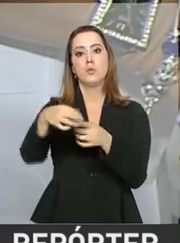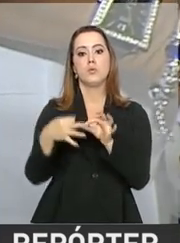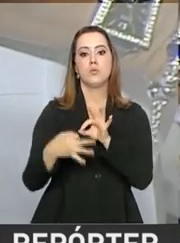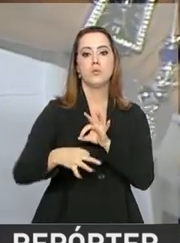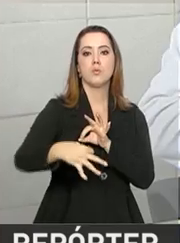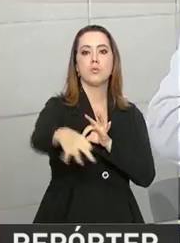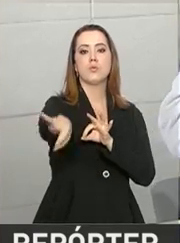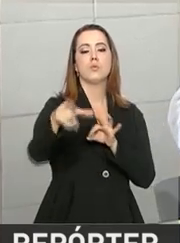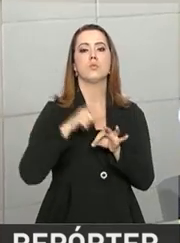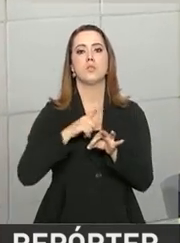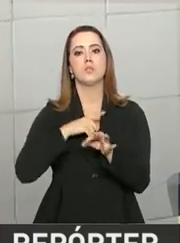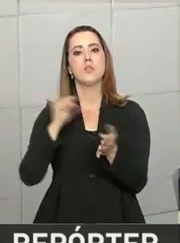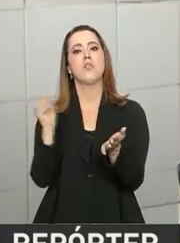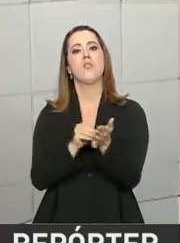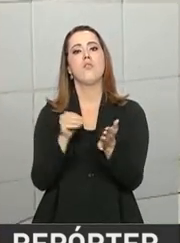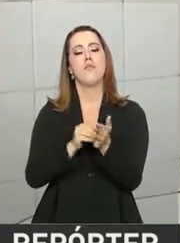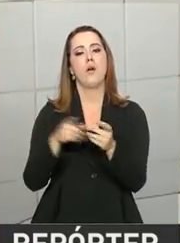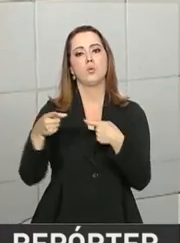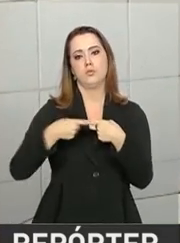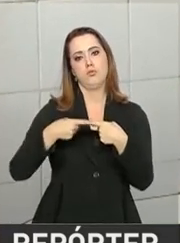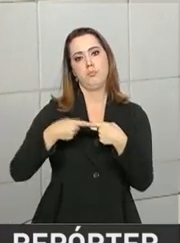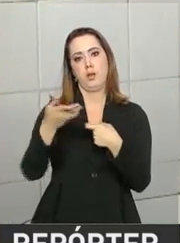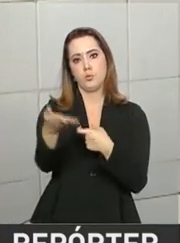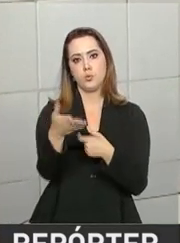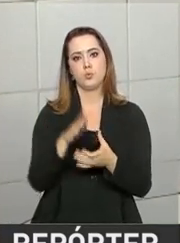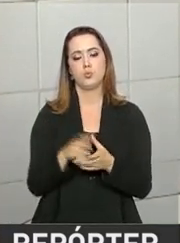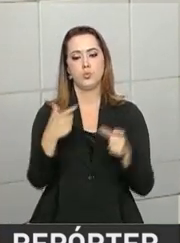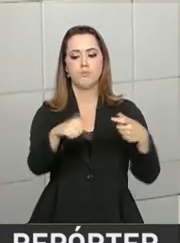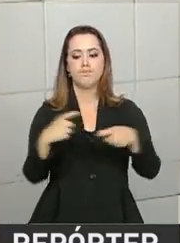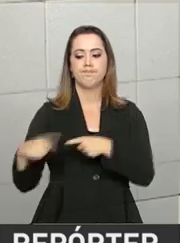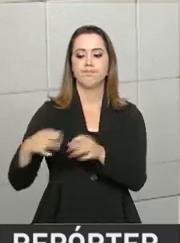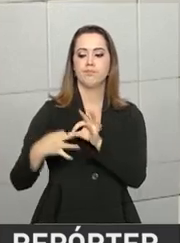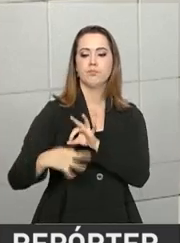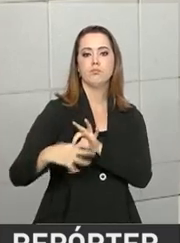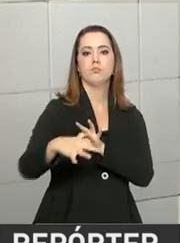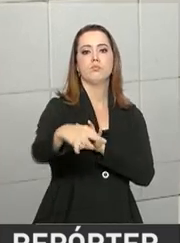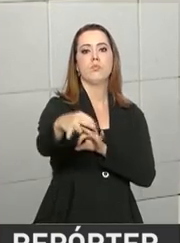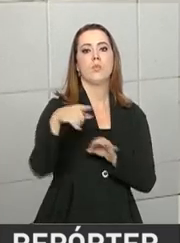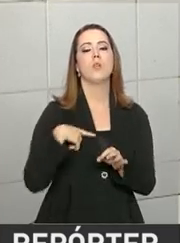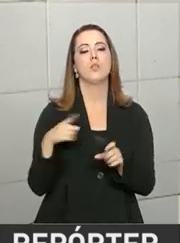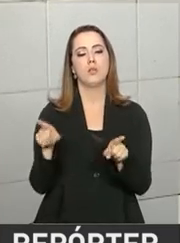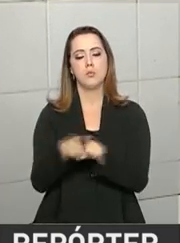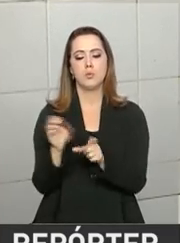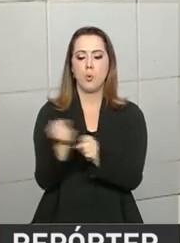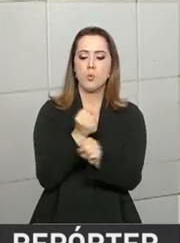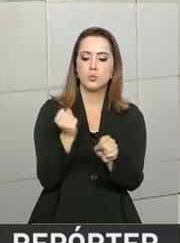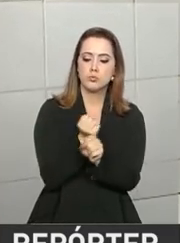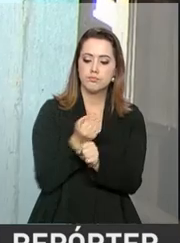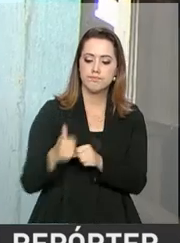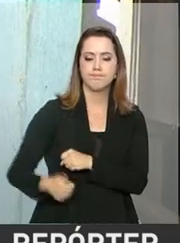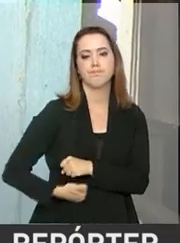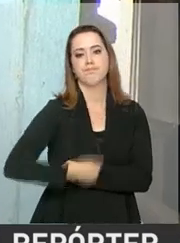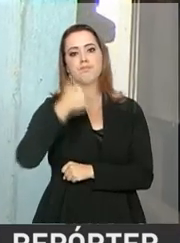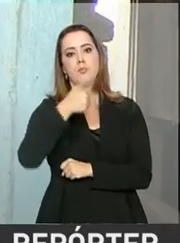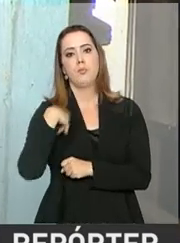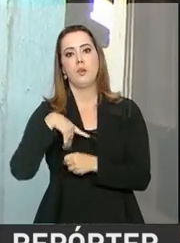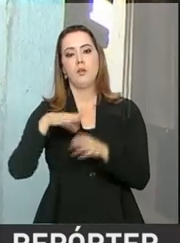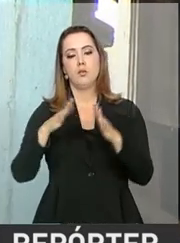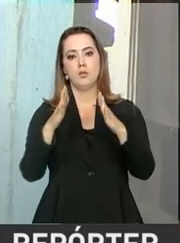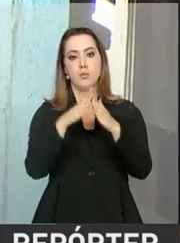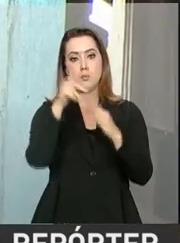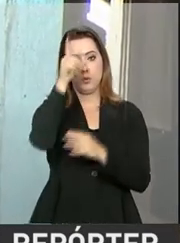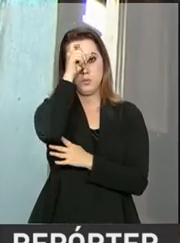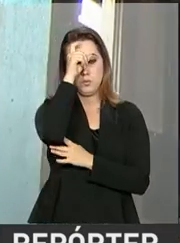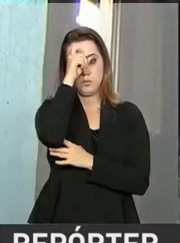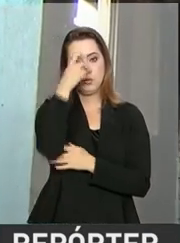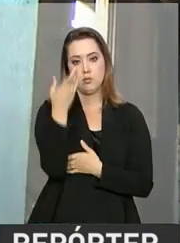onde há falta de médicos. O programa prevê ainda a construção e ampliação das unidades básicas de saúde. Hoje, o programa Mais